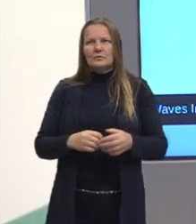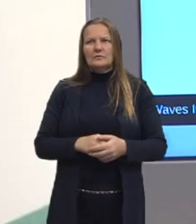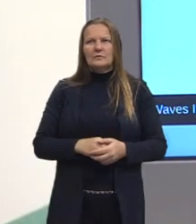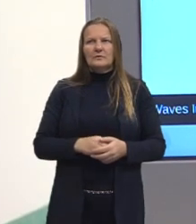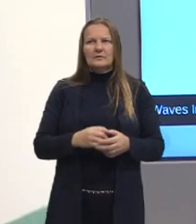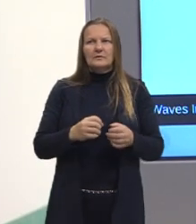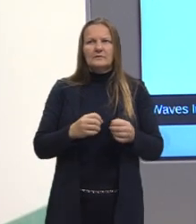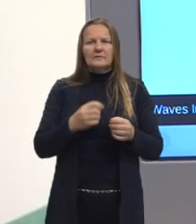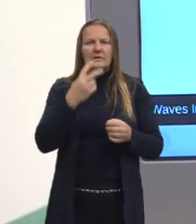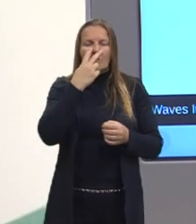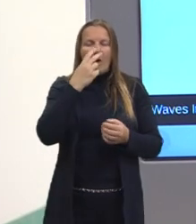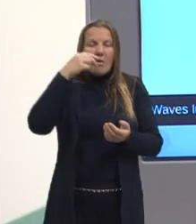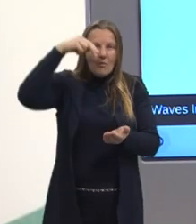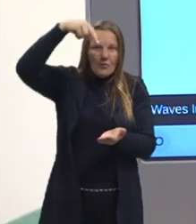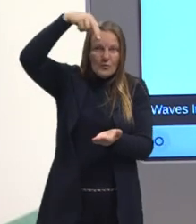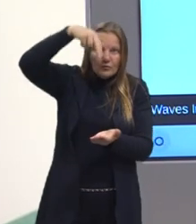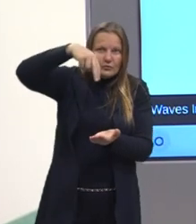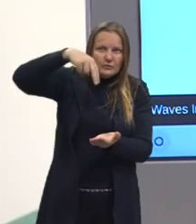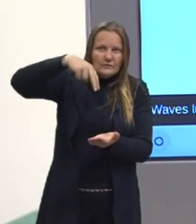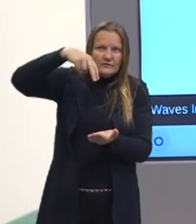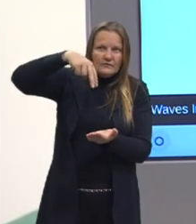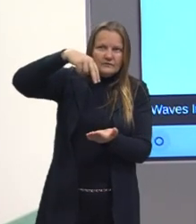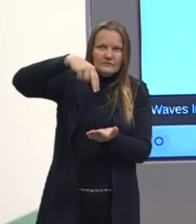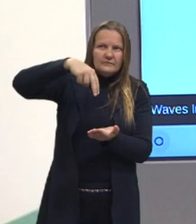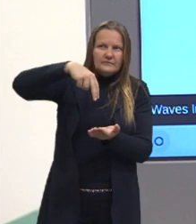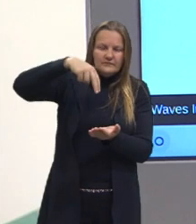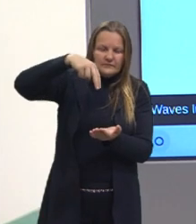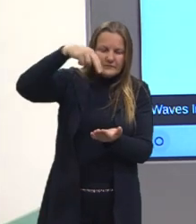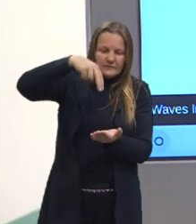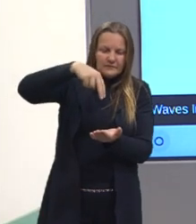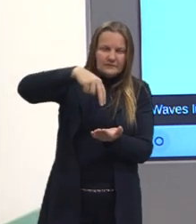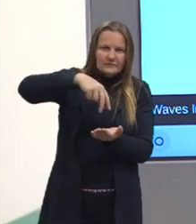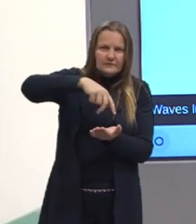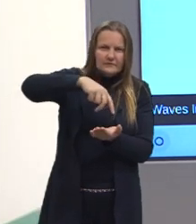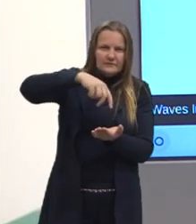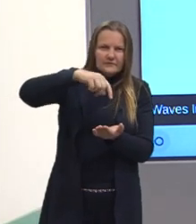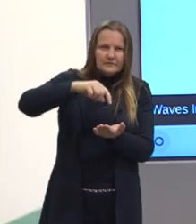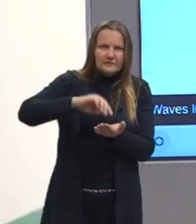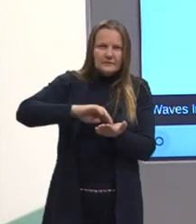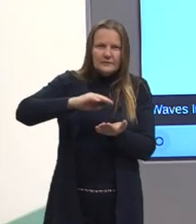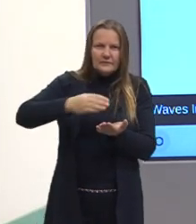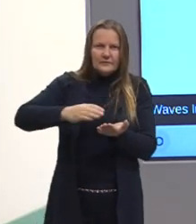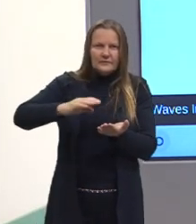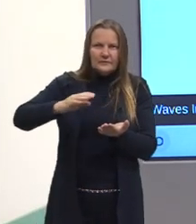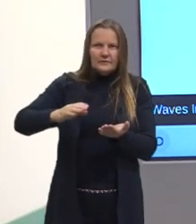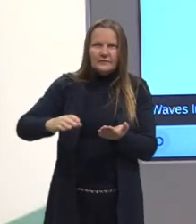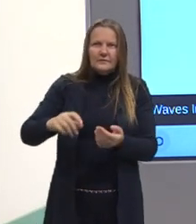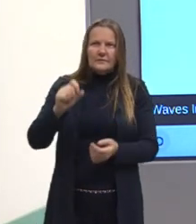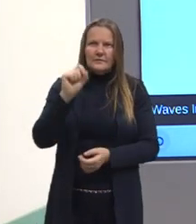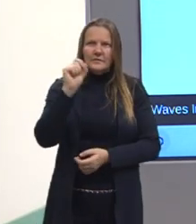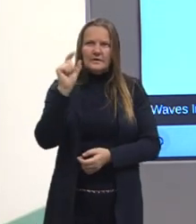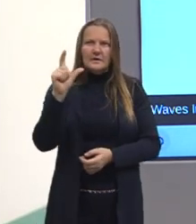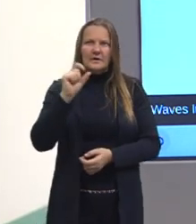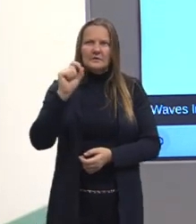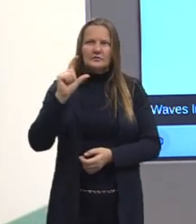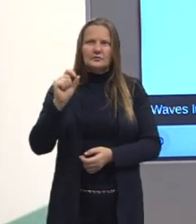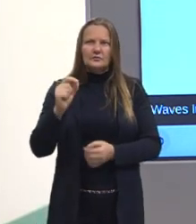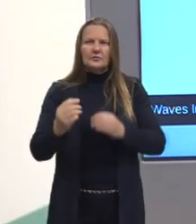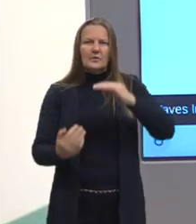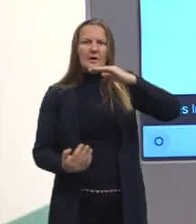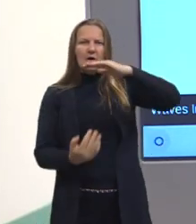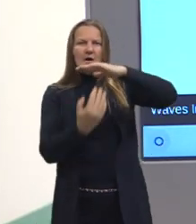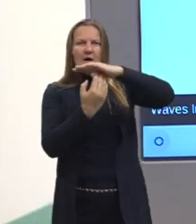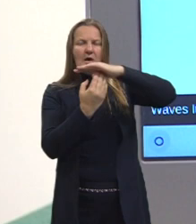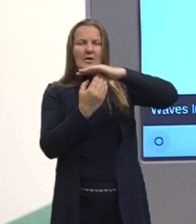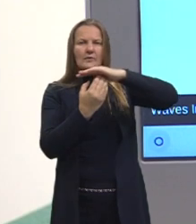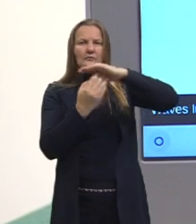as ondas de cima por isso que ela fica desse jeito aqui né A gente só consegue ver por exemplo como se o azul fosse os pontos altos né